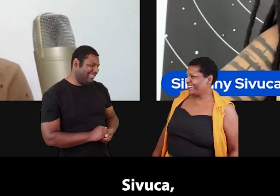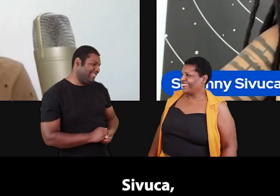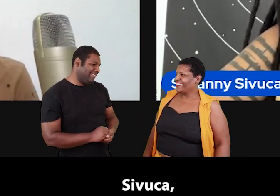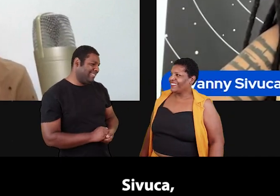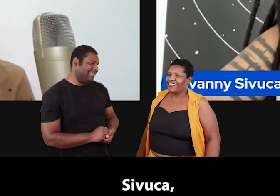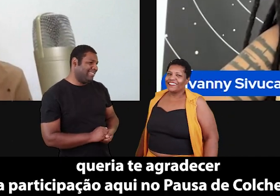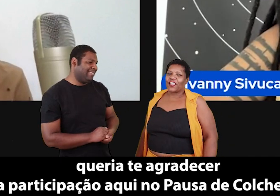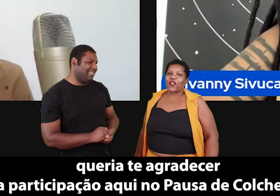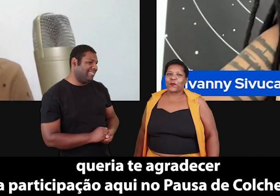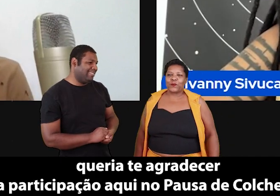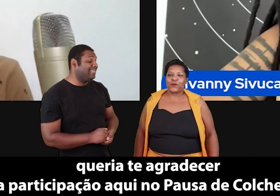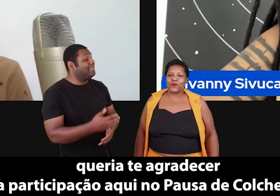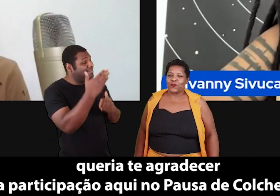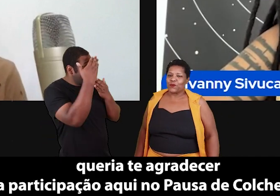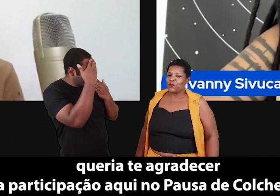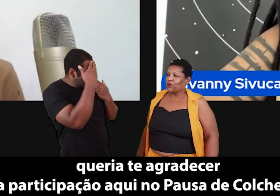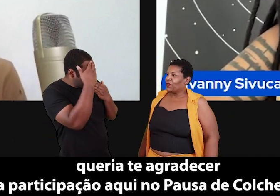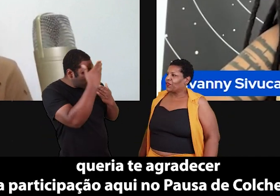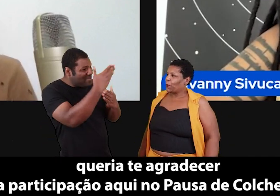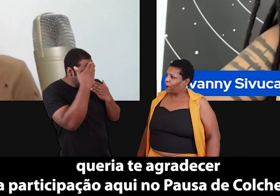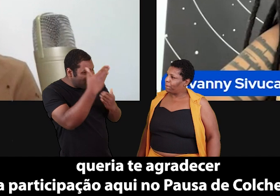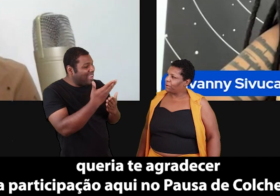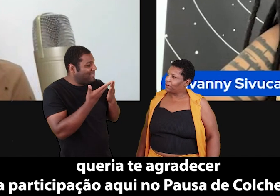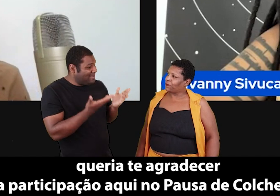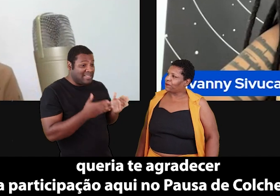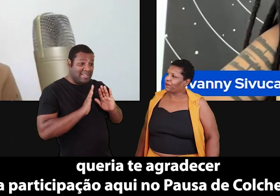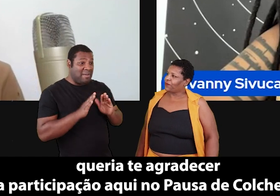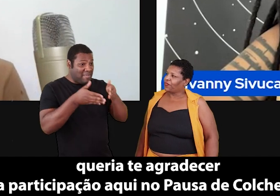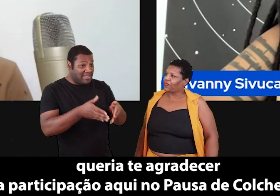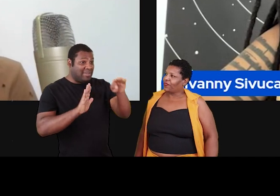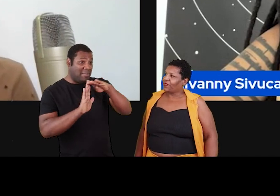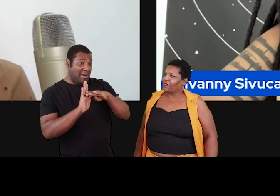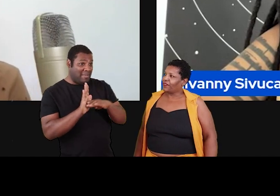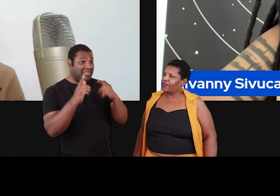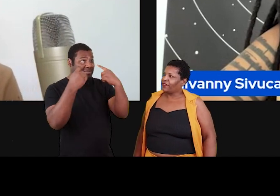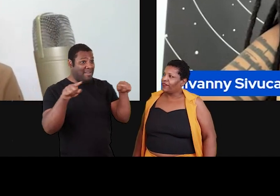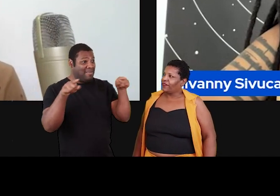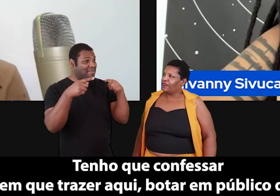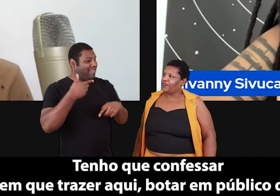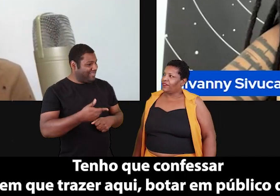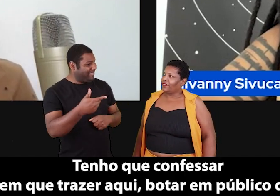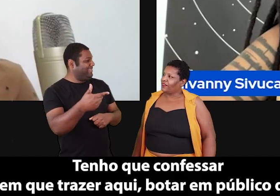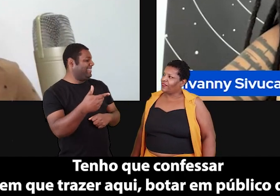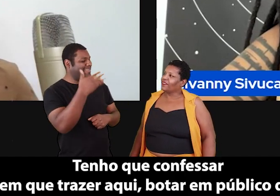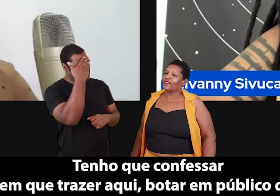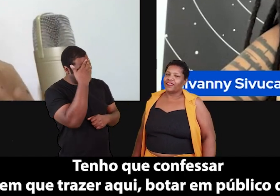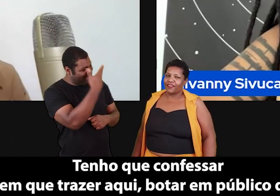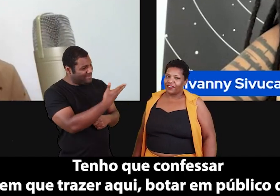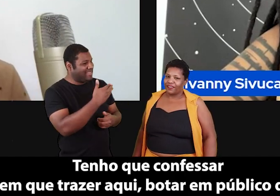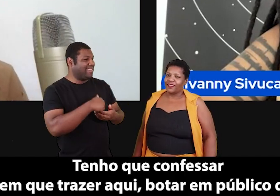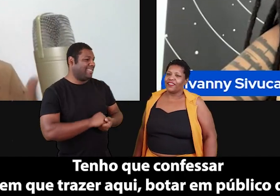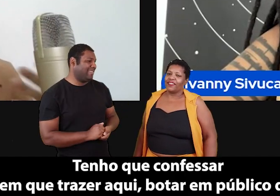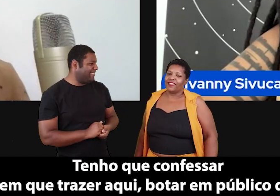Sivuca, queria te agradecer a participação aqui no Pausa de Cocheia. Tenho que confessar,